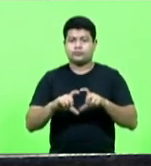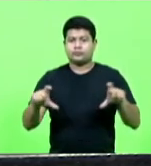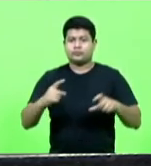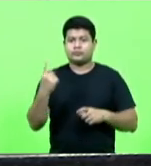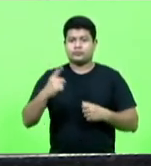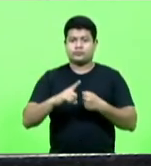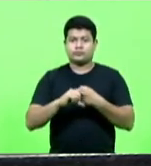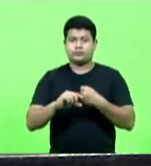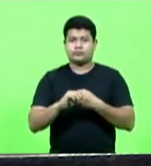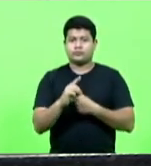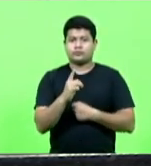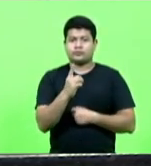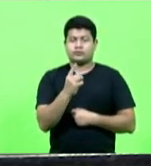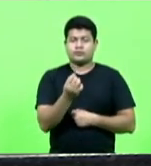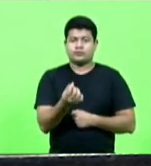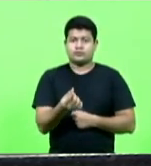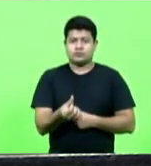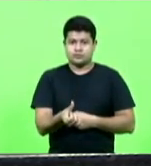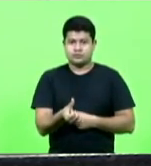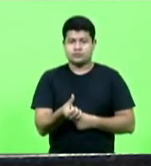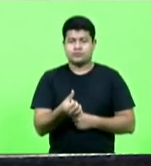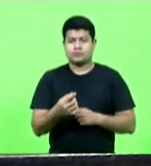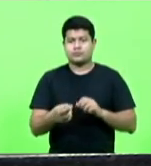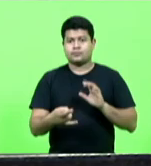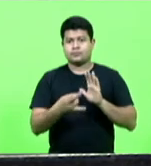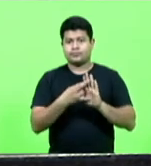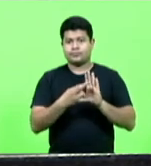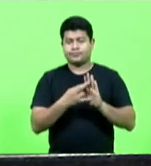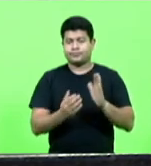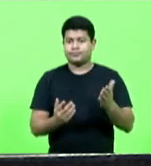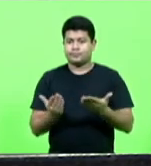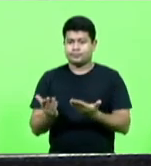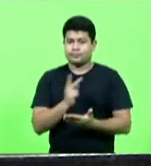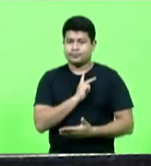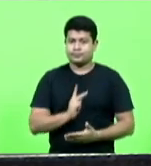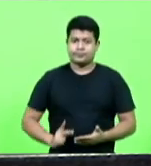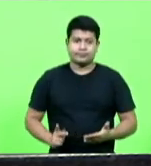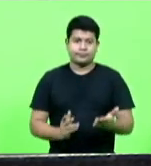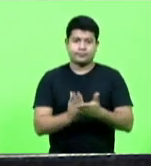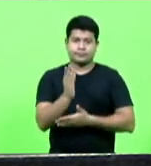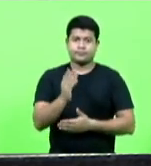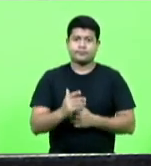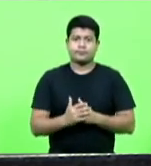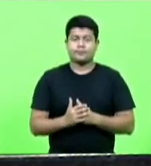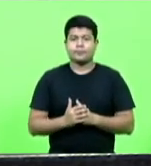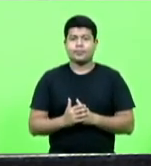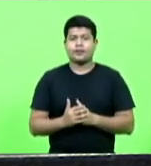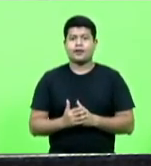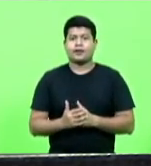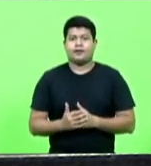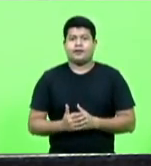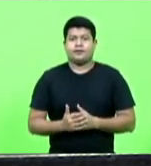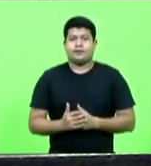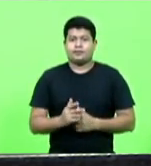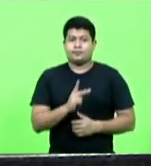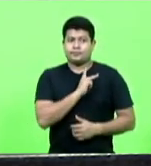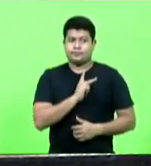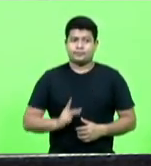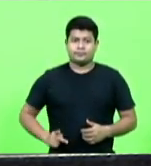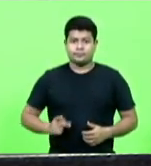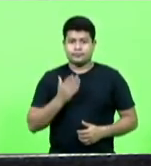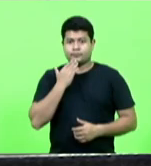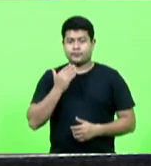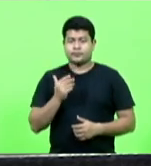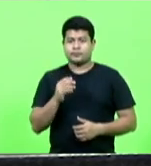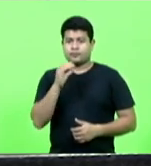1º do artigo 106 do Regimento Interno, senhor presidente deu-as por aprovadas. Expediente. O senhor presidente solicitou